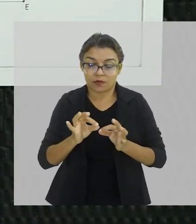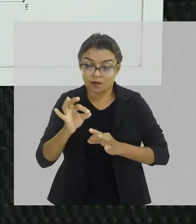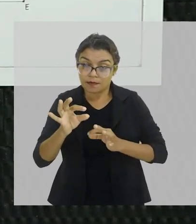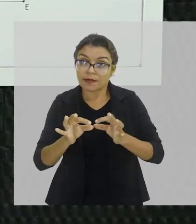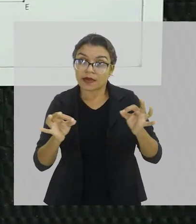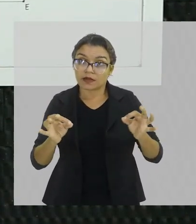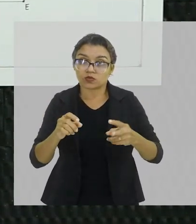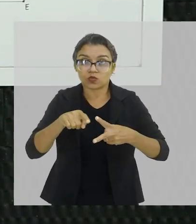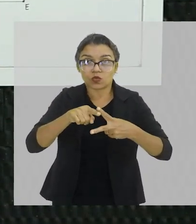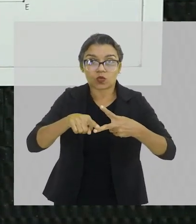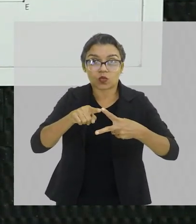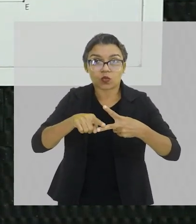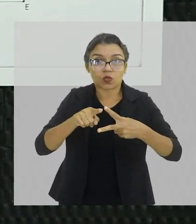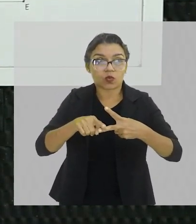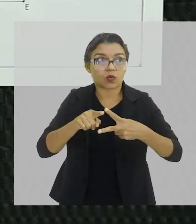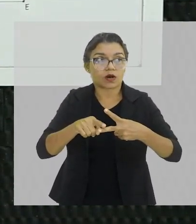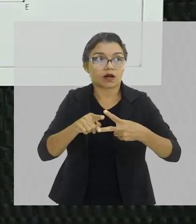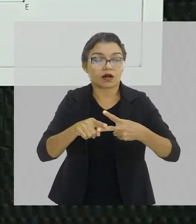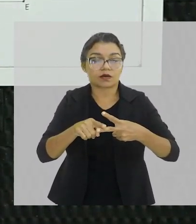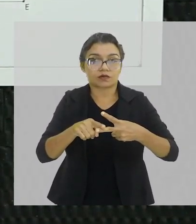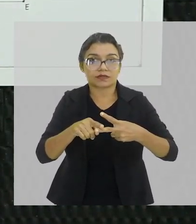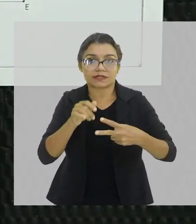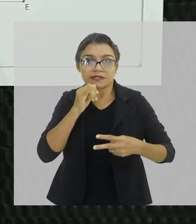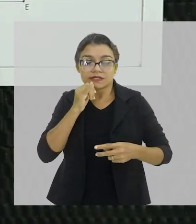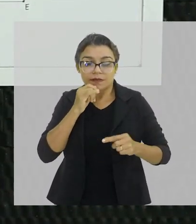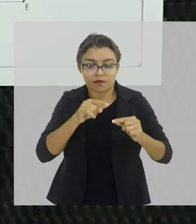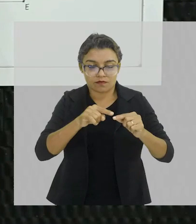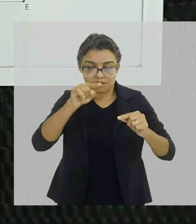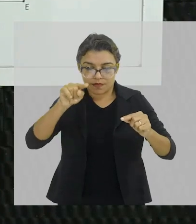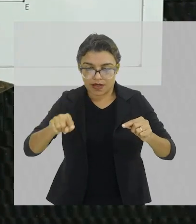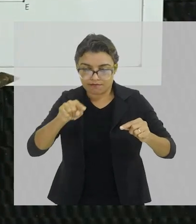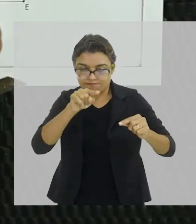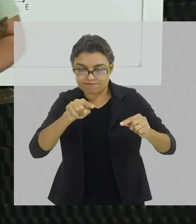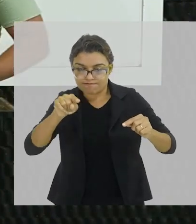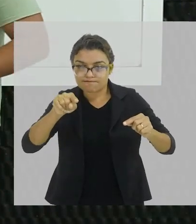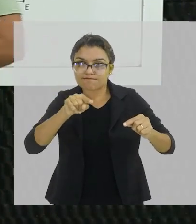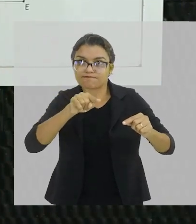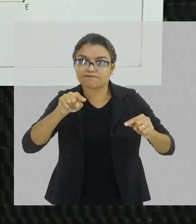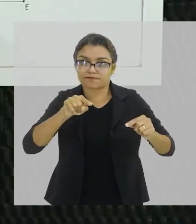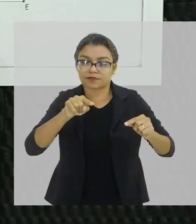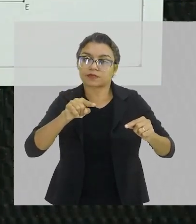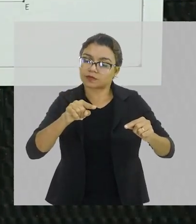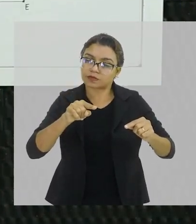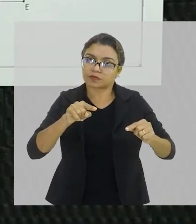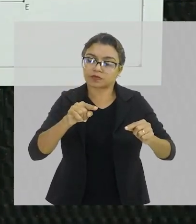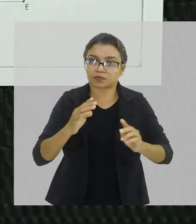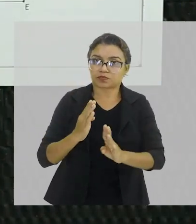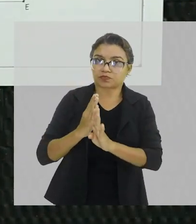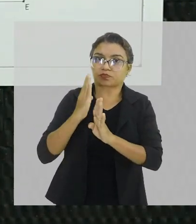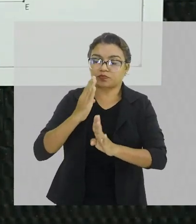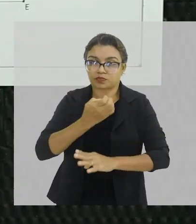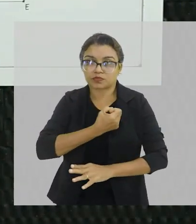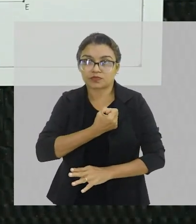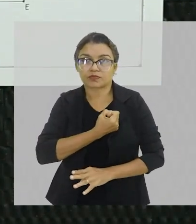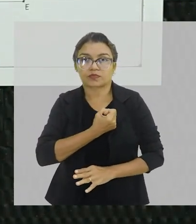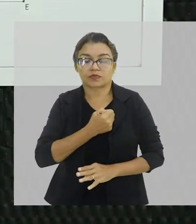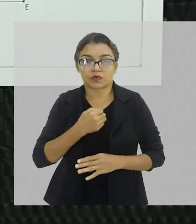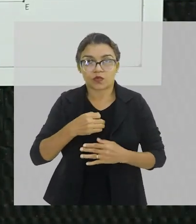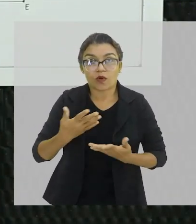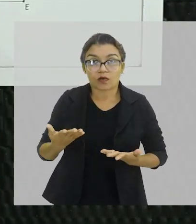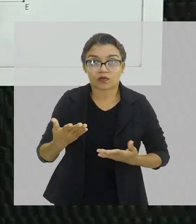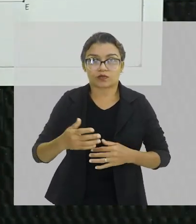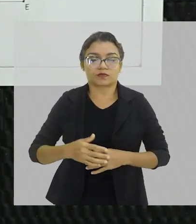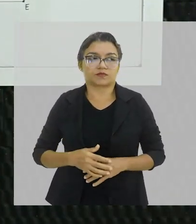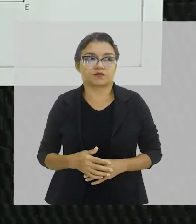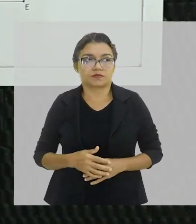né, desse hexágono, já que a gente já observou que é um hexágono regular, se eu descobrir quanto equivale um ângulo desse